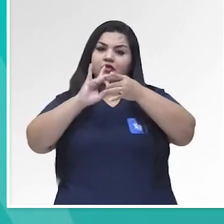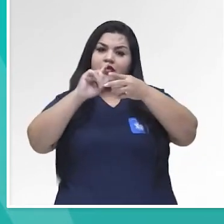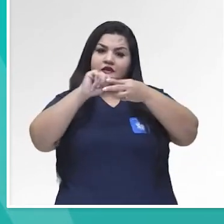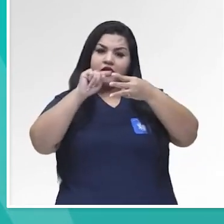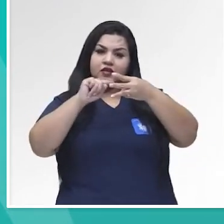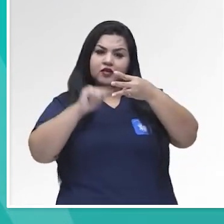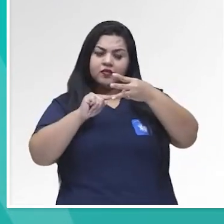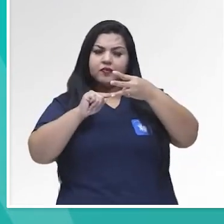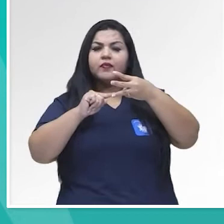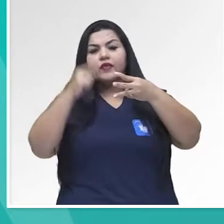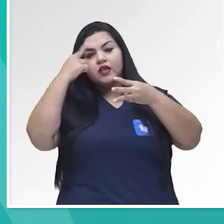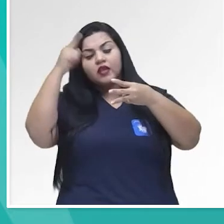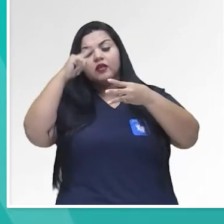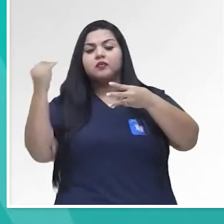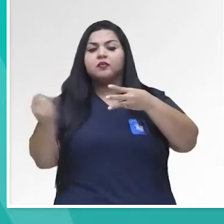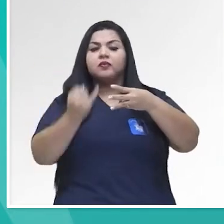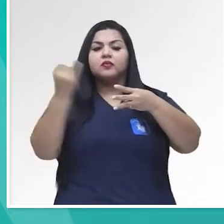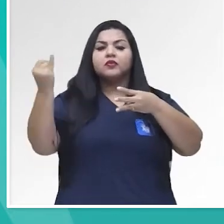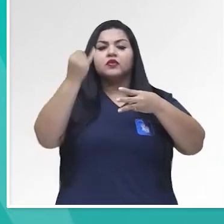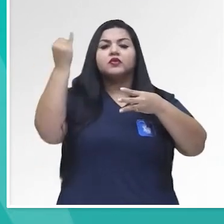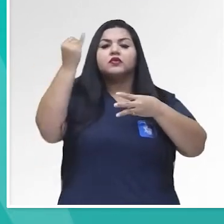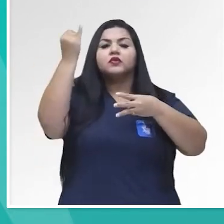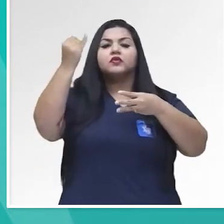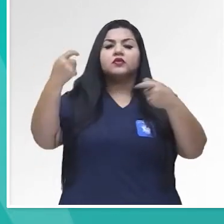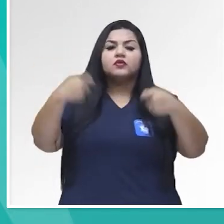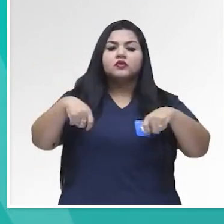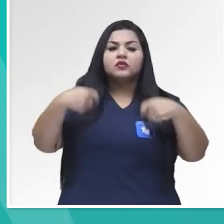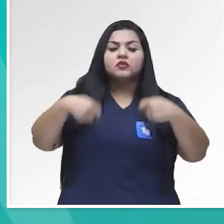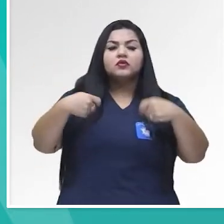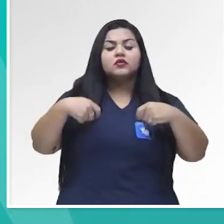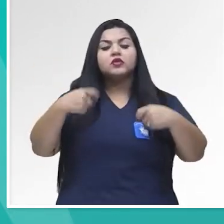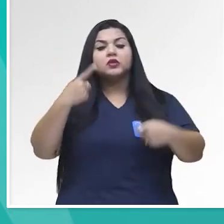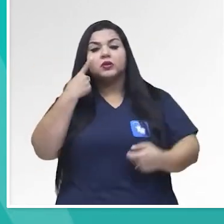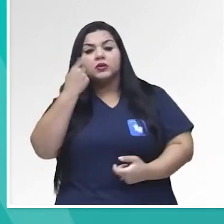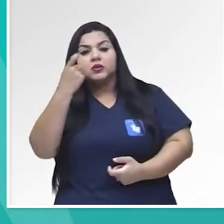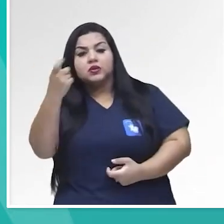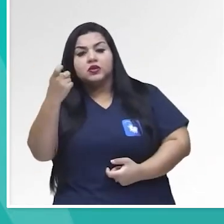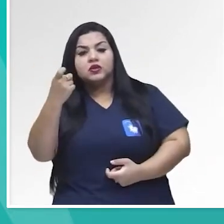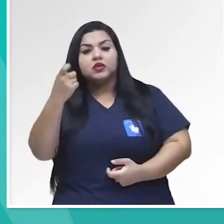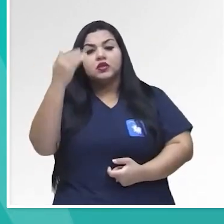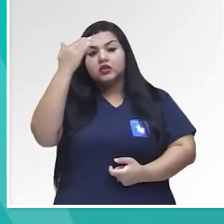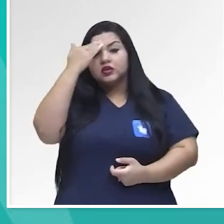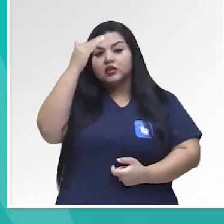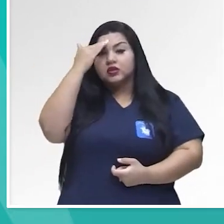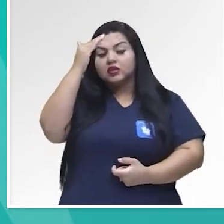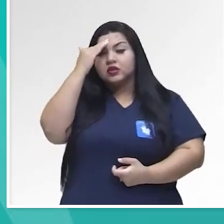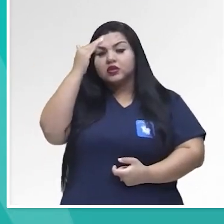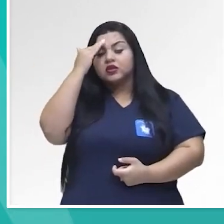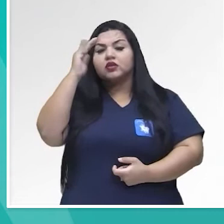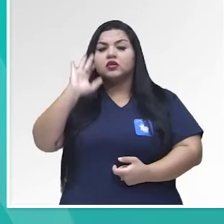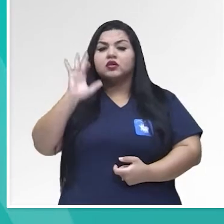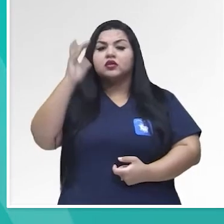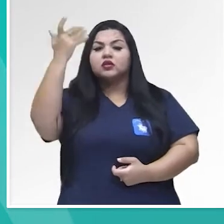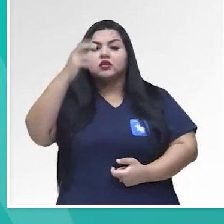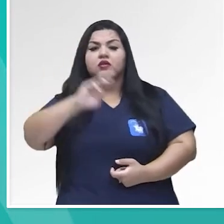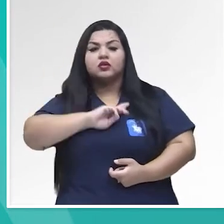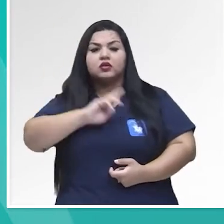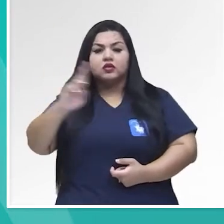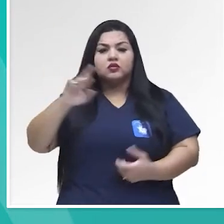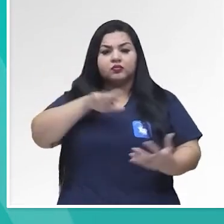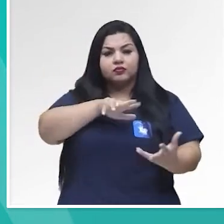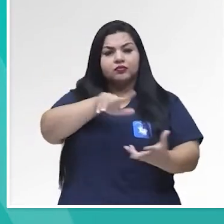ideias muito importantes que vão ser necessárias, vão ser interessantes para entender o fenômeno da religião no mundo